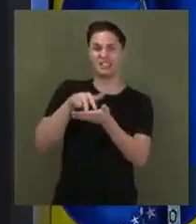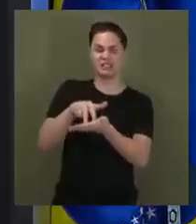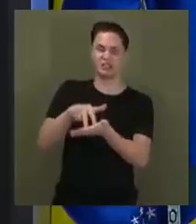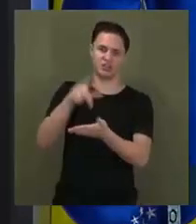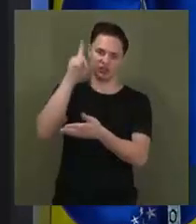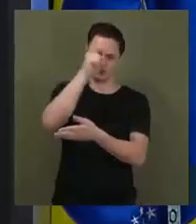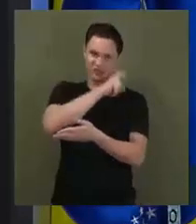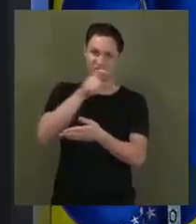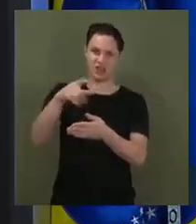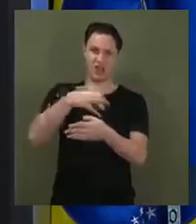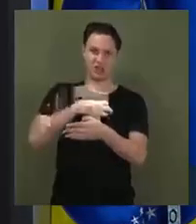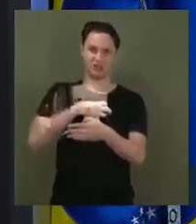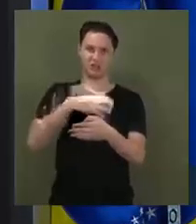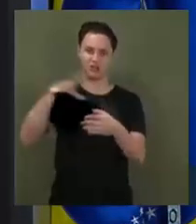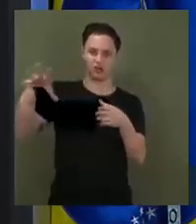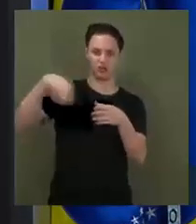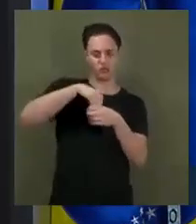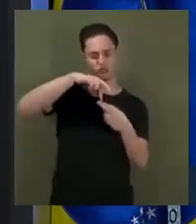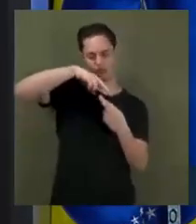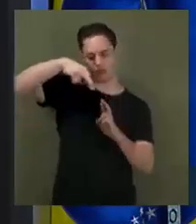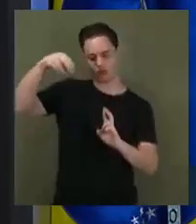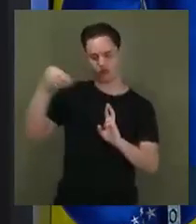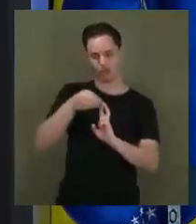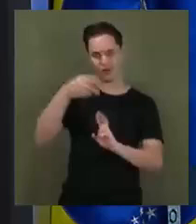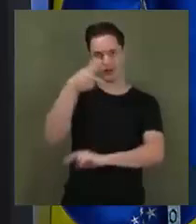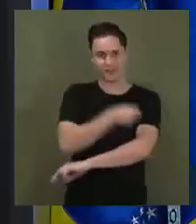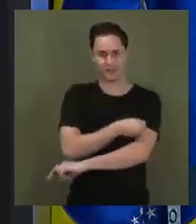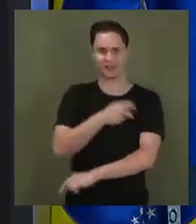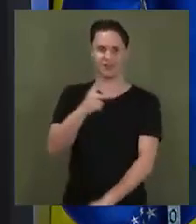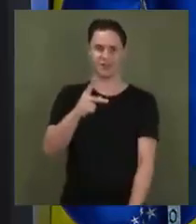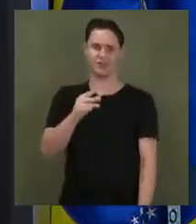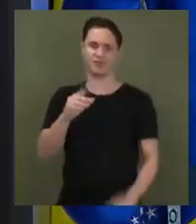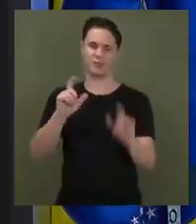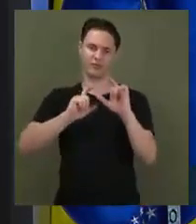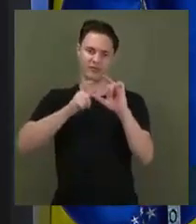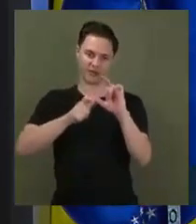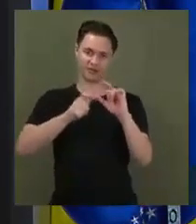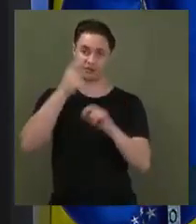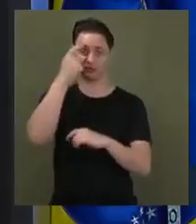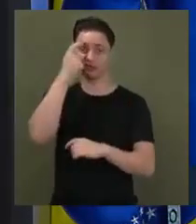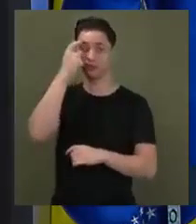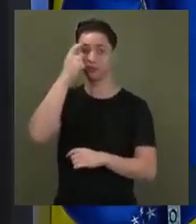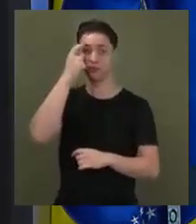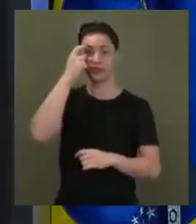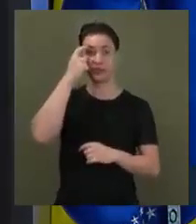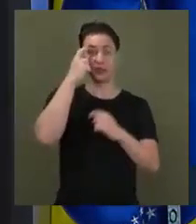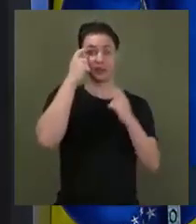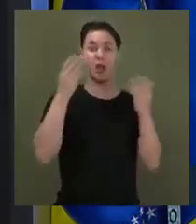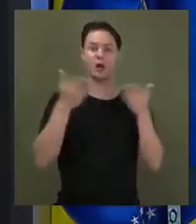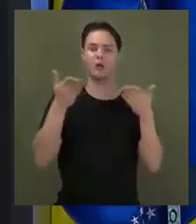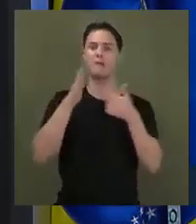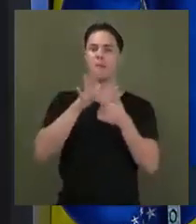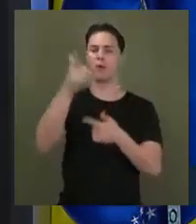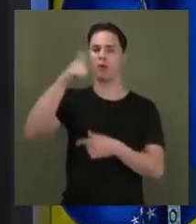leva a reação, e colocaram na vacina da Pfizer, que é a proteína spike. E aqui mostra a coloração de